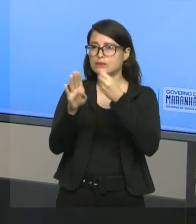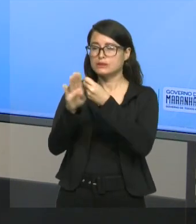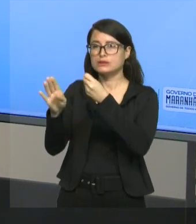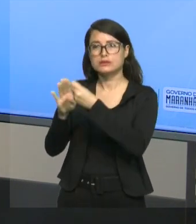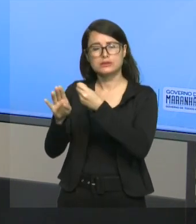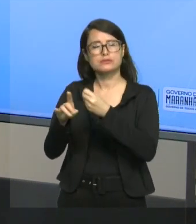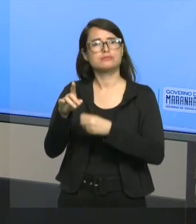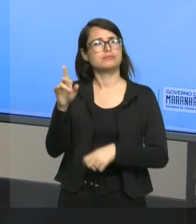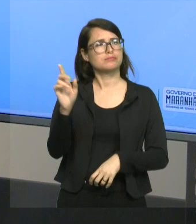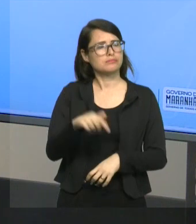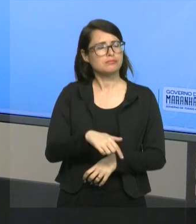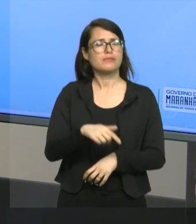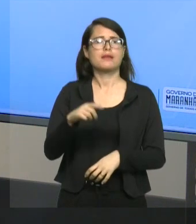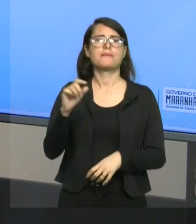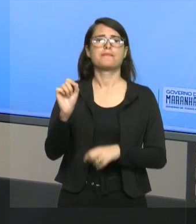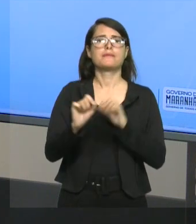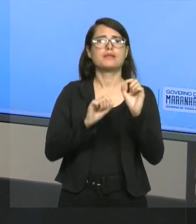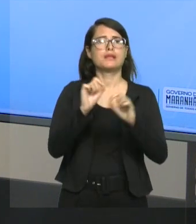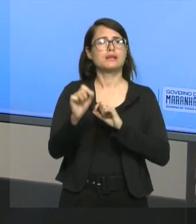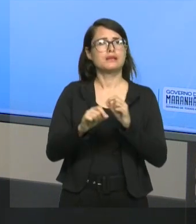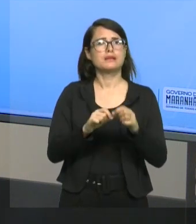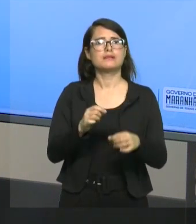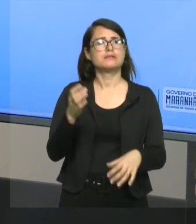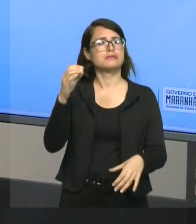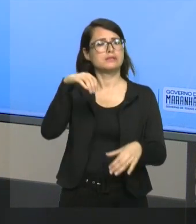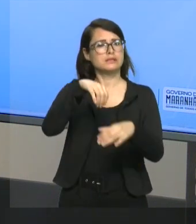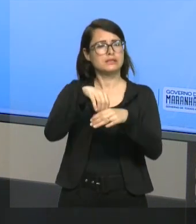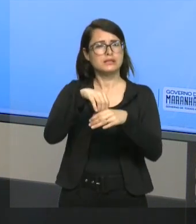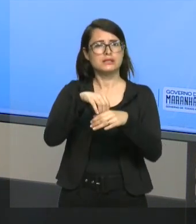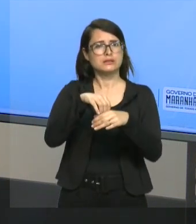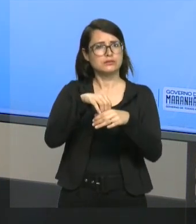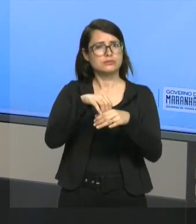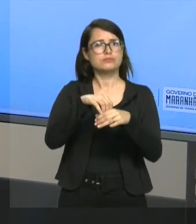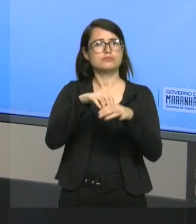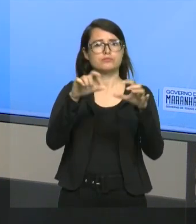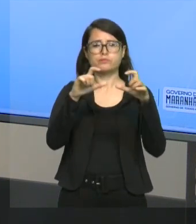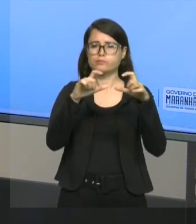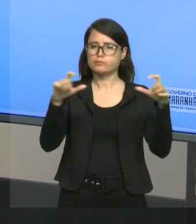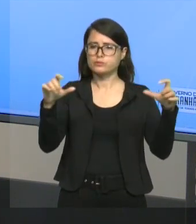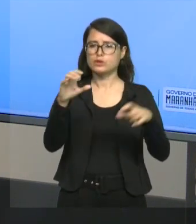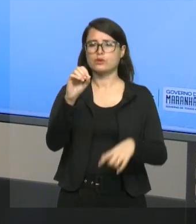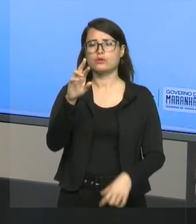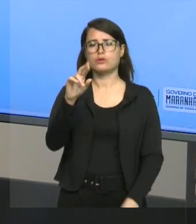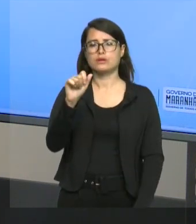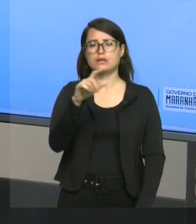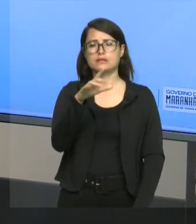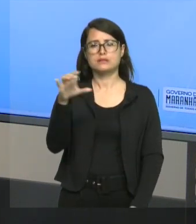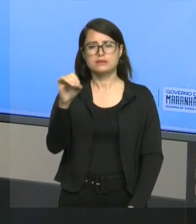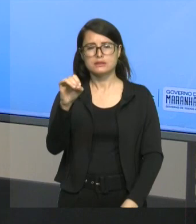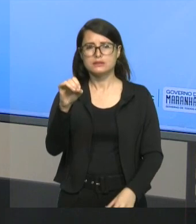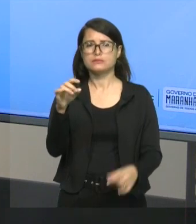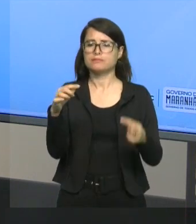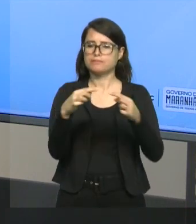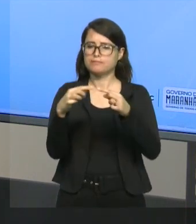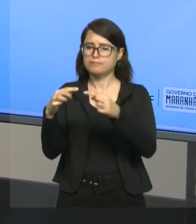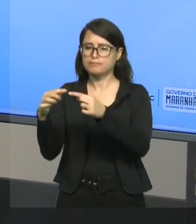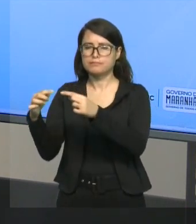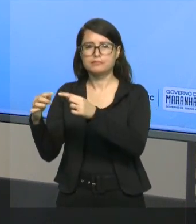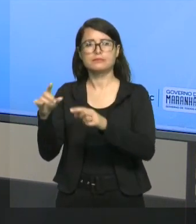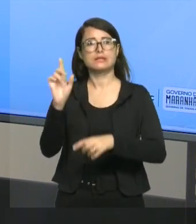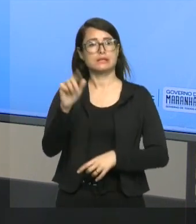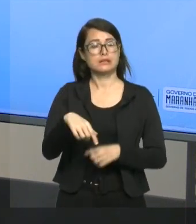funciona como um elemento de uma oração. Eu já estou até me adiantando, porque um assunto vai puxando o outro. Quando você